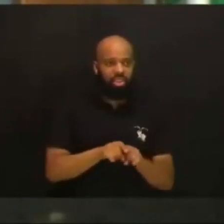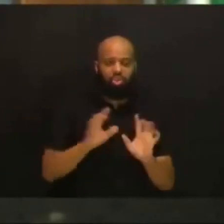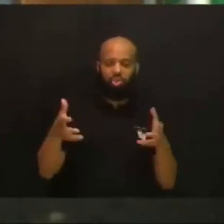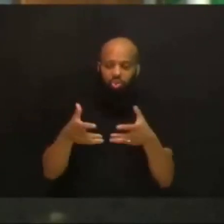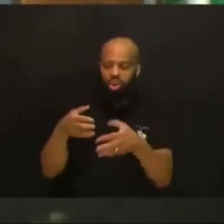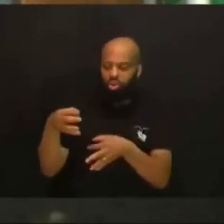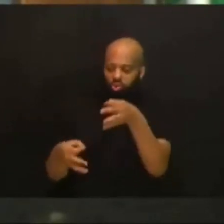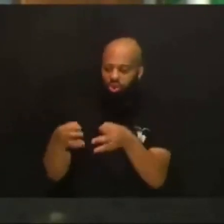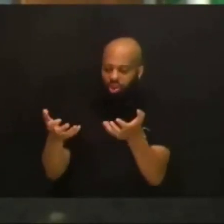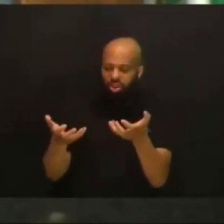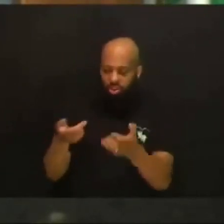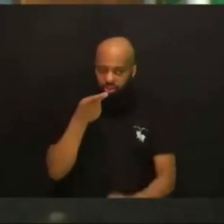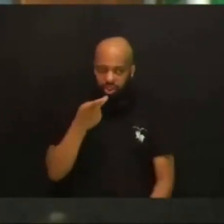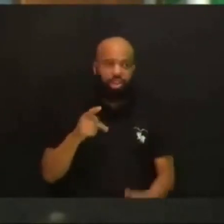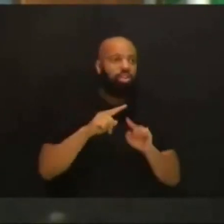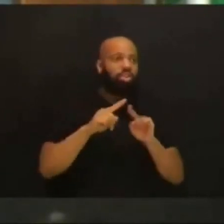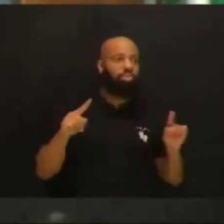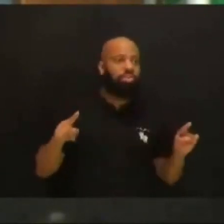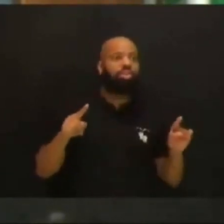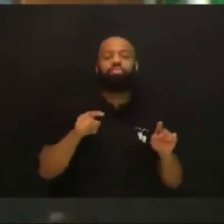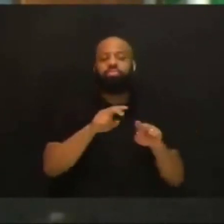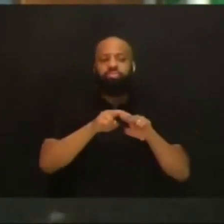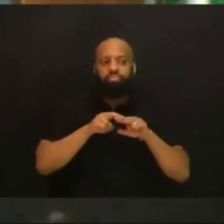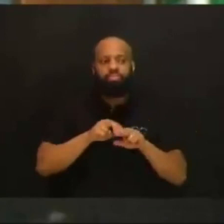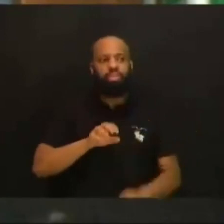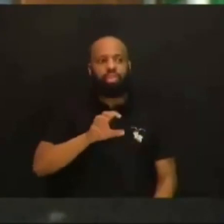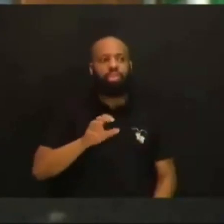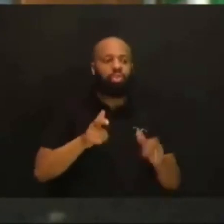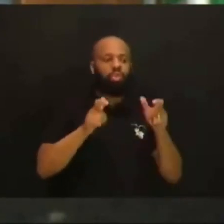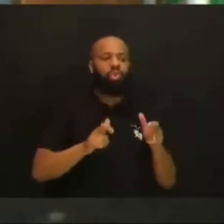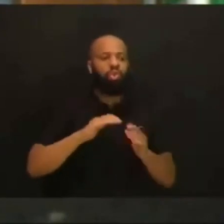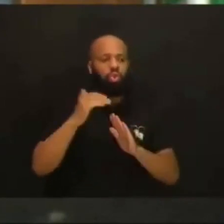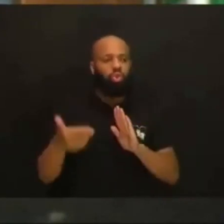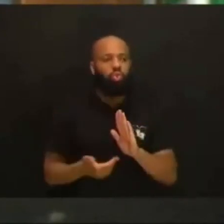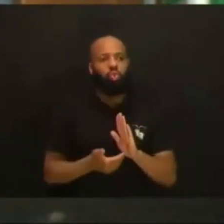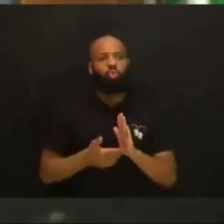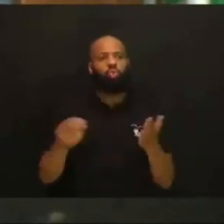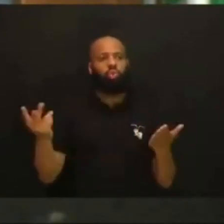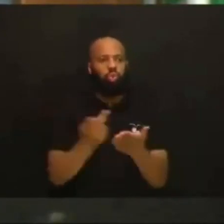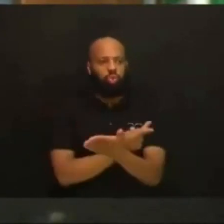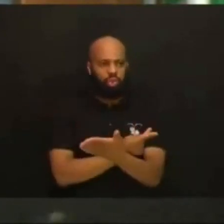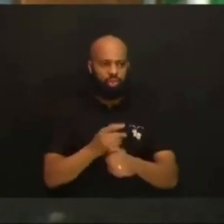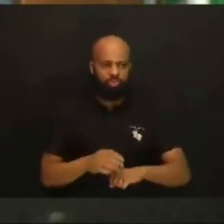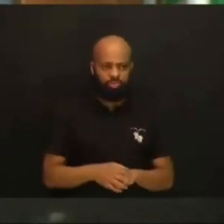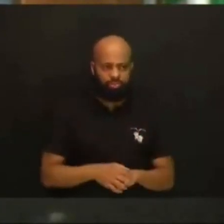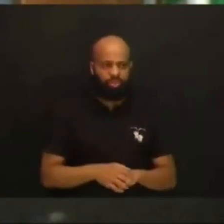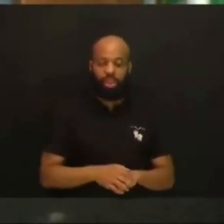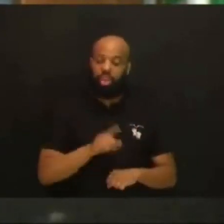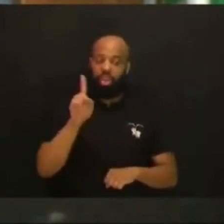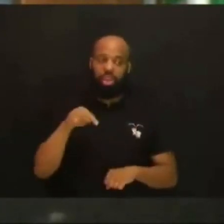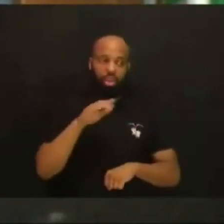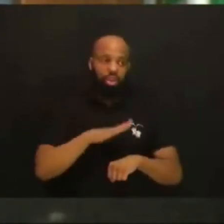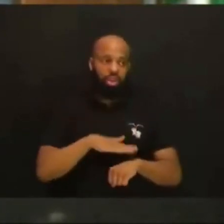quer dizer, mas é justamente onde tudo acontece. É justamente o momento